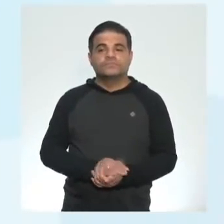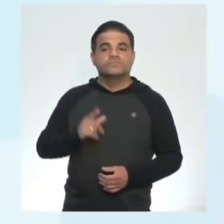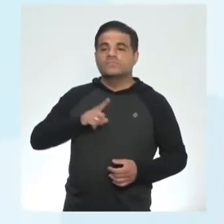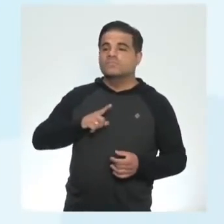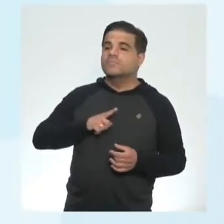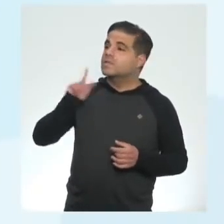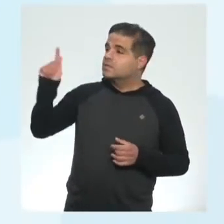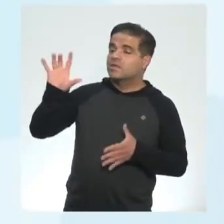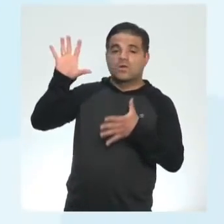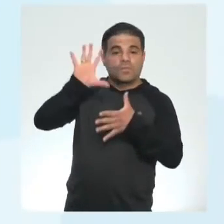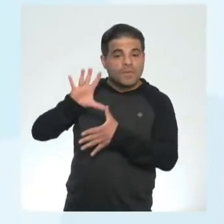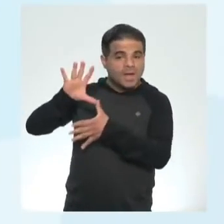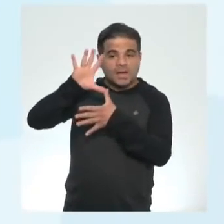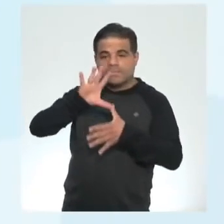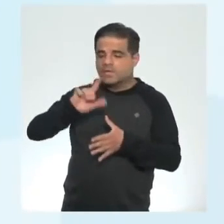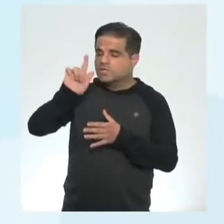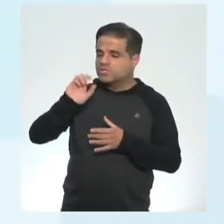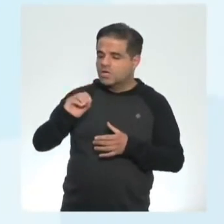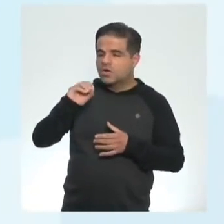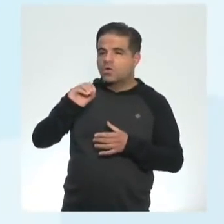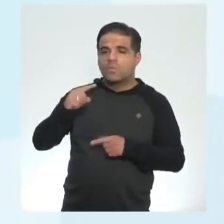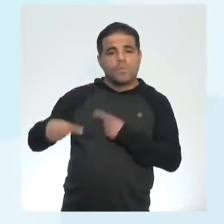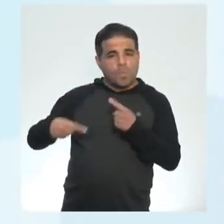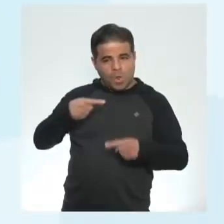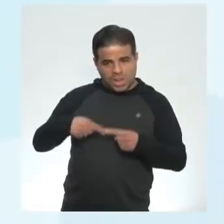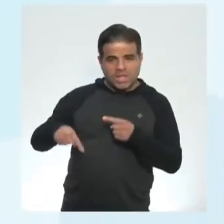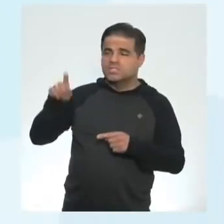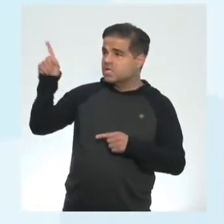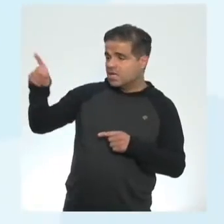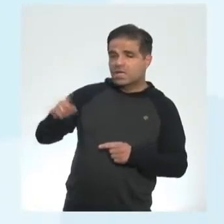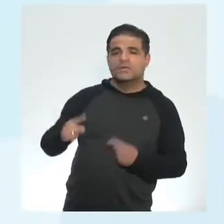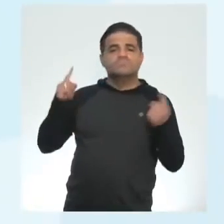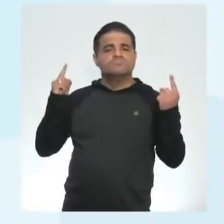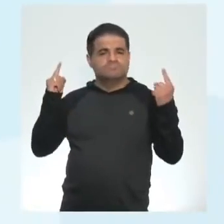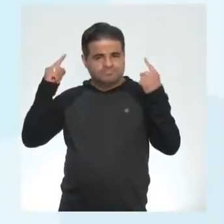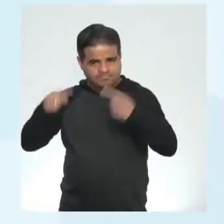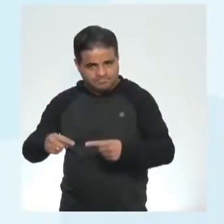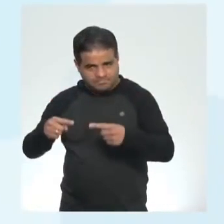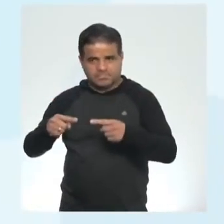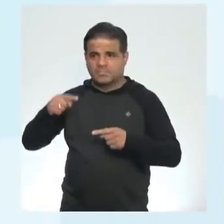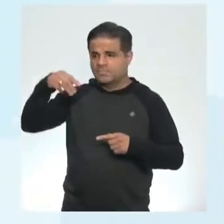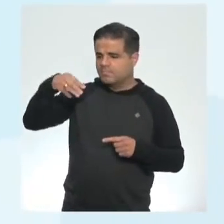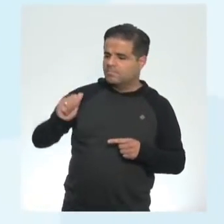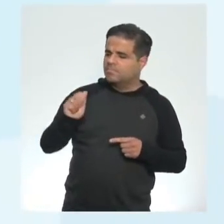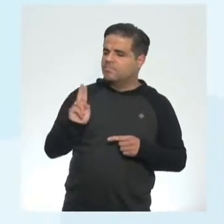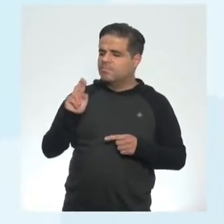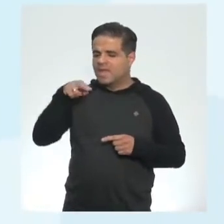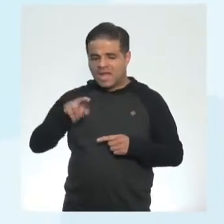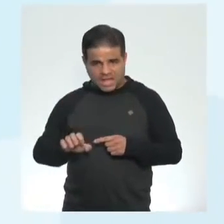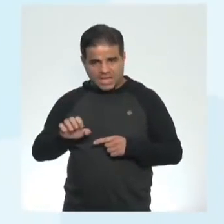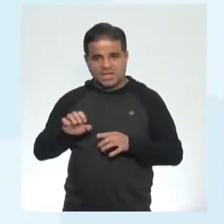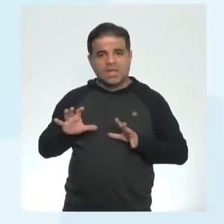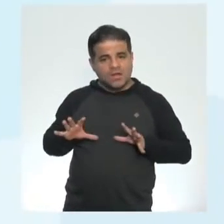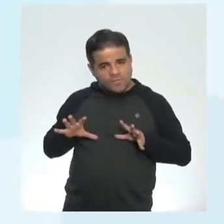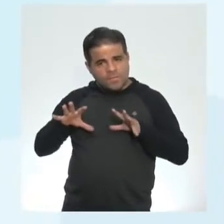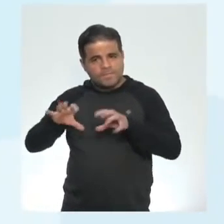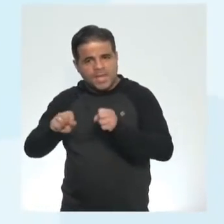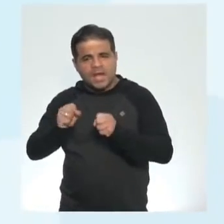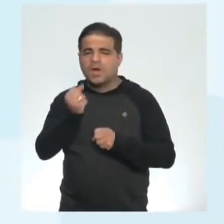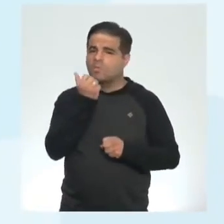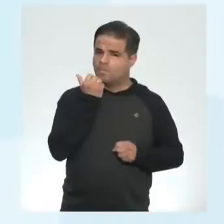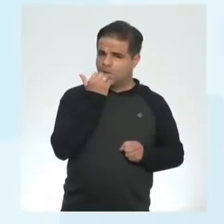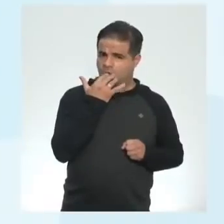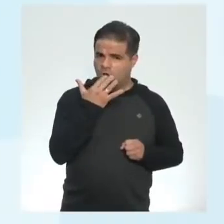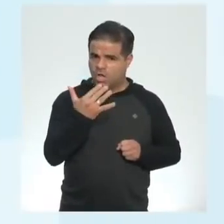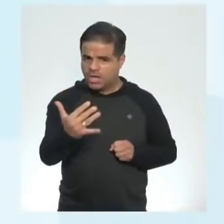nós temos o mapa da geopolítica aqui da Batalha de Marne. Nós vamos pegar aqui uma